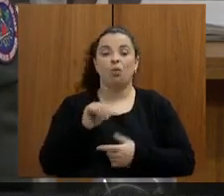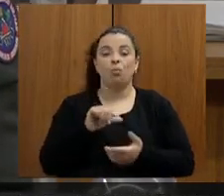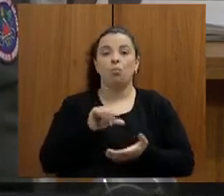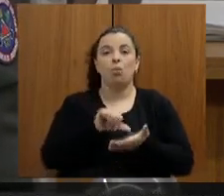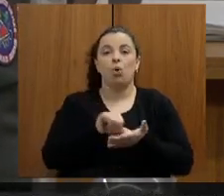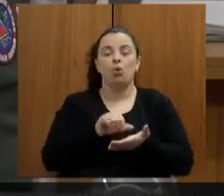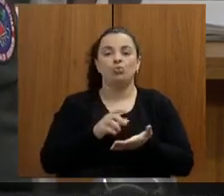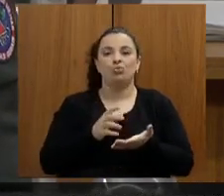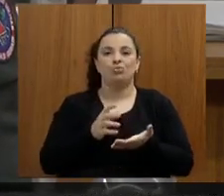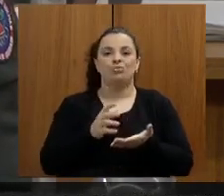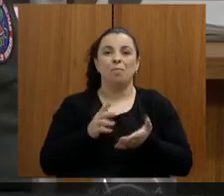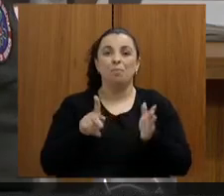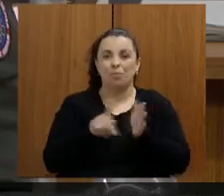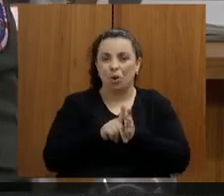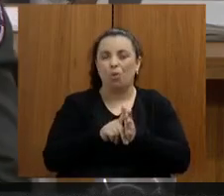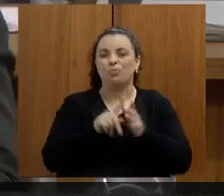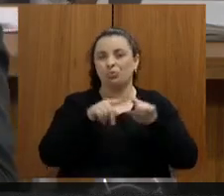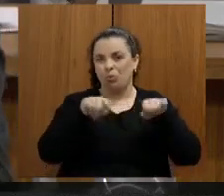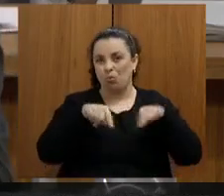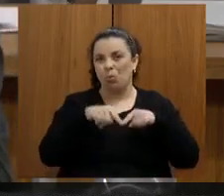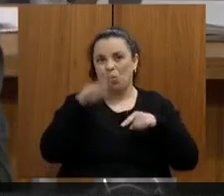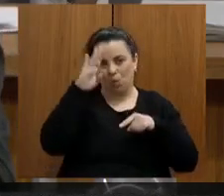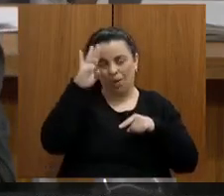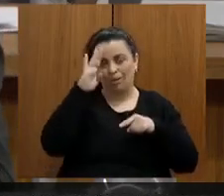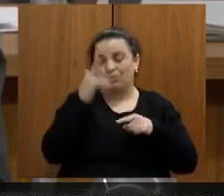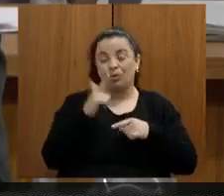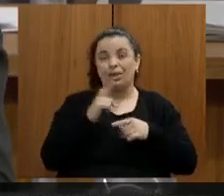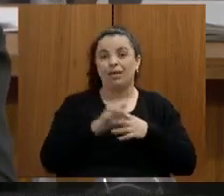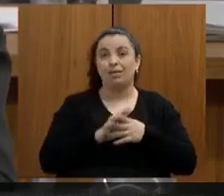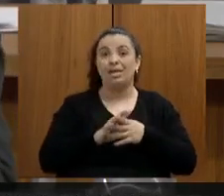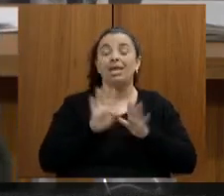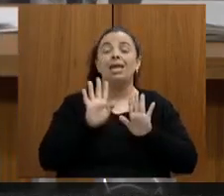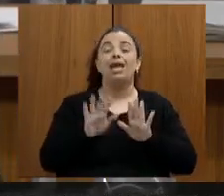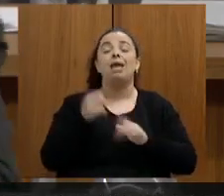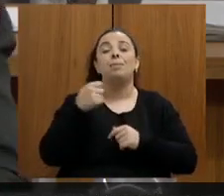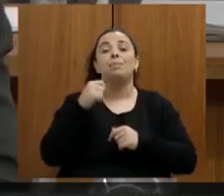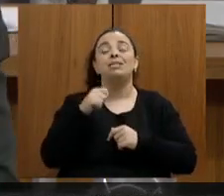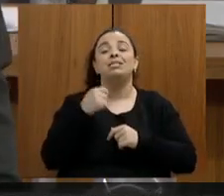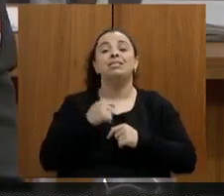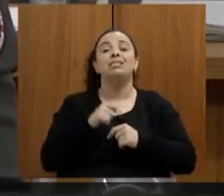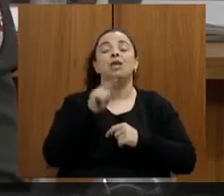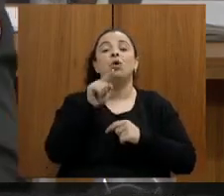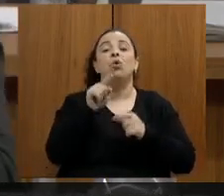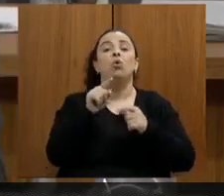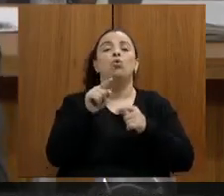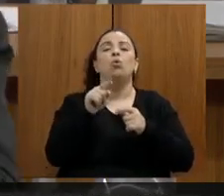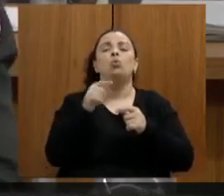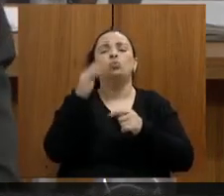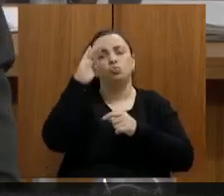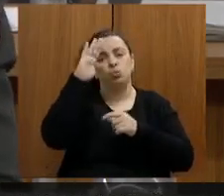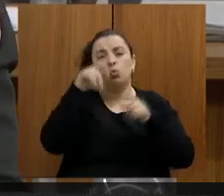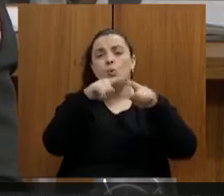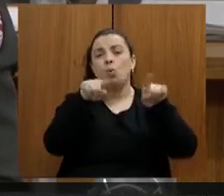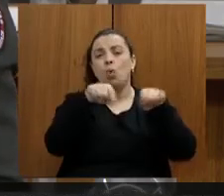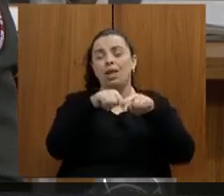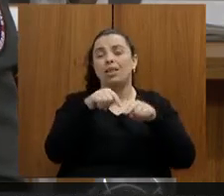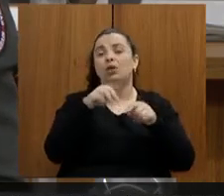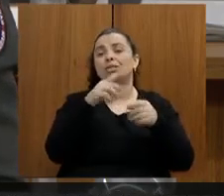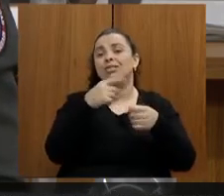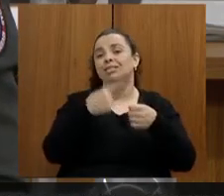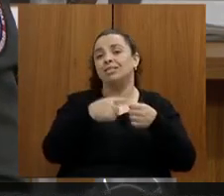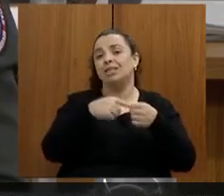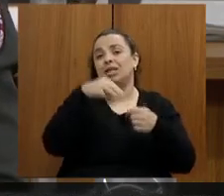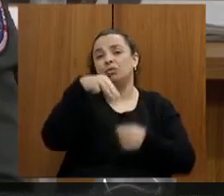deslocamento de uma guarnição tanto de Manhuaçu quanto de Ouro Preto para poder de Ponte Nova para poder